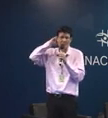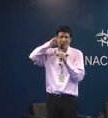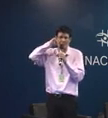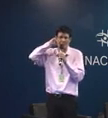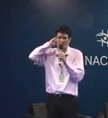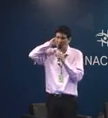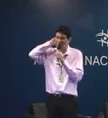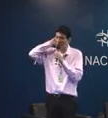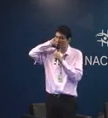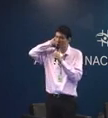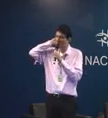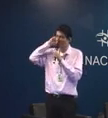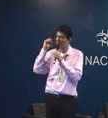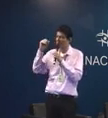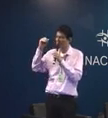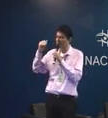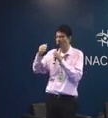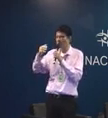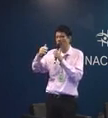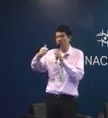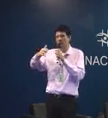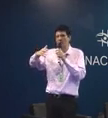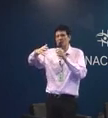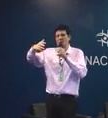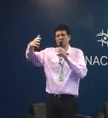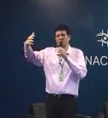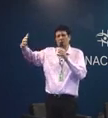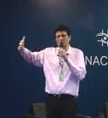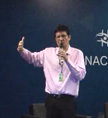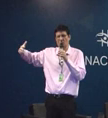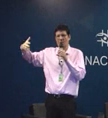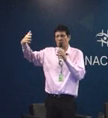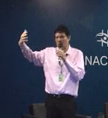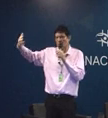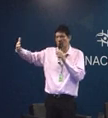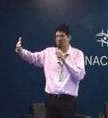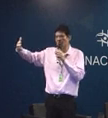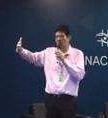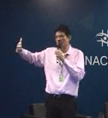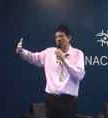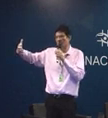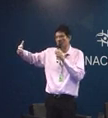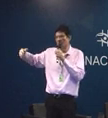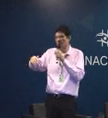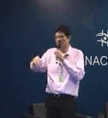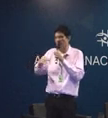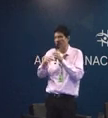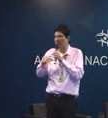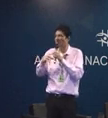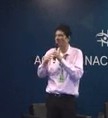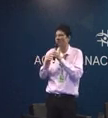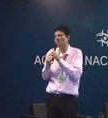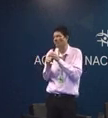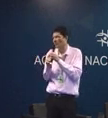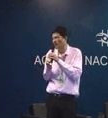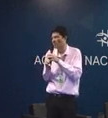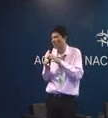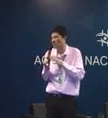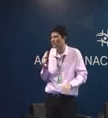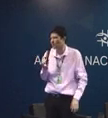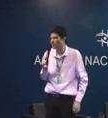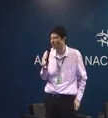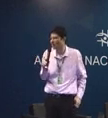tem adotado, e a gente poder expandir isso para a mudança da atuação da vigilância sanitária. E entendo perfeitamente